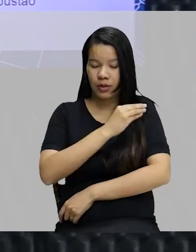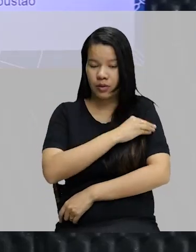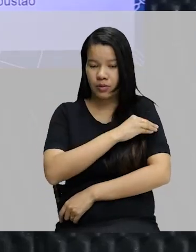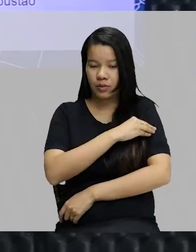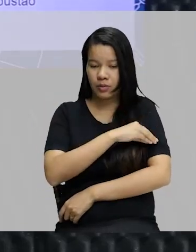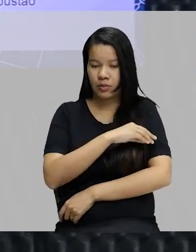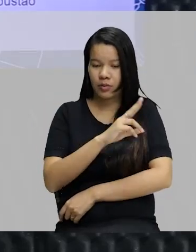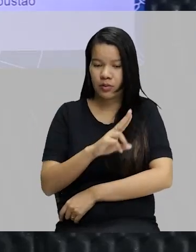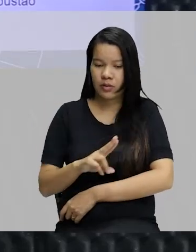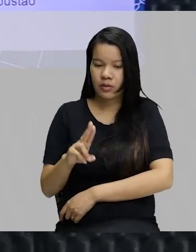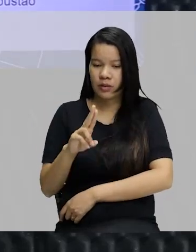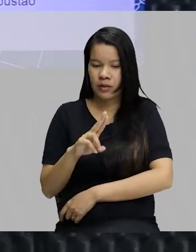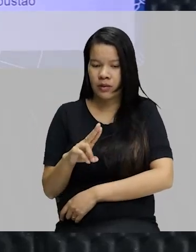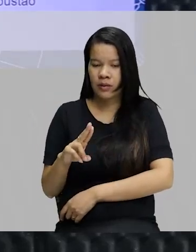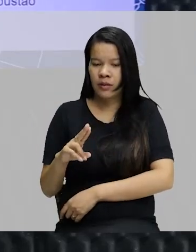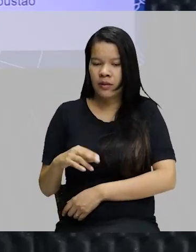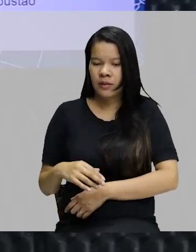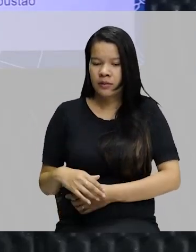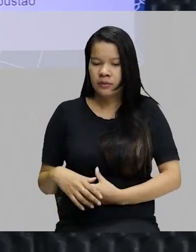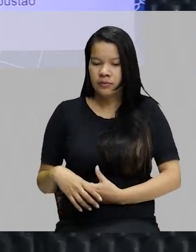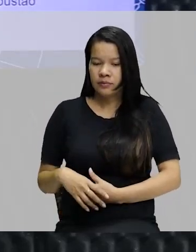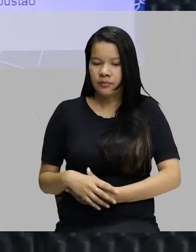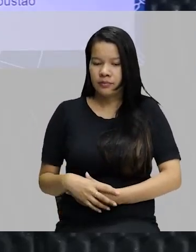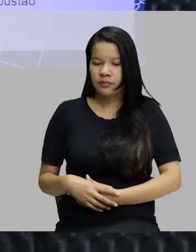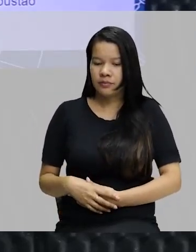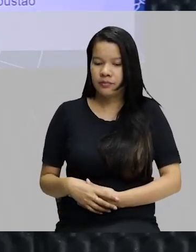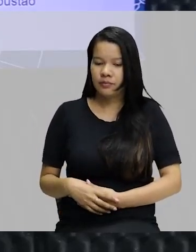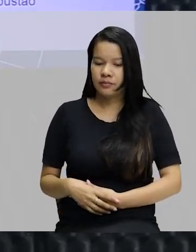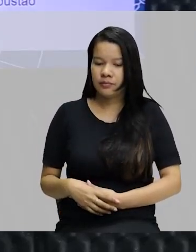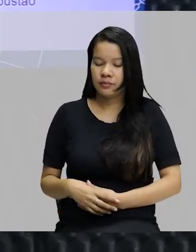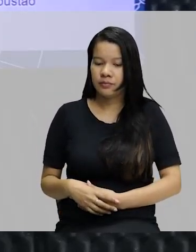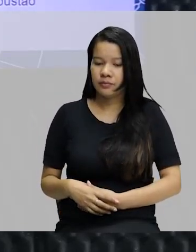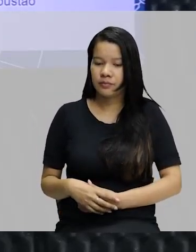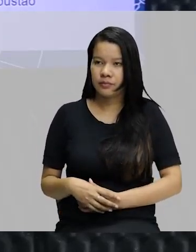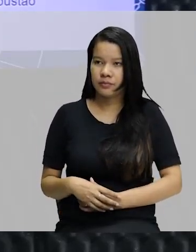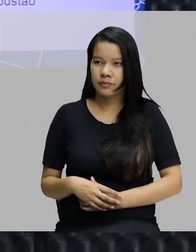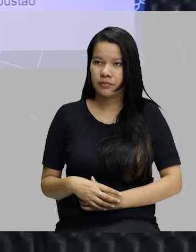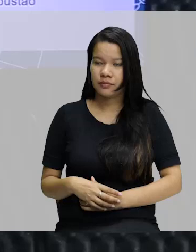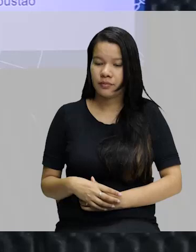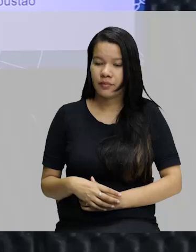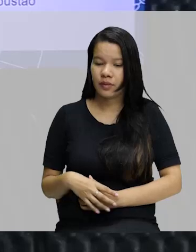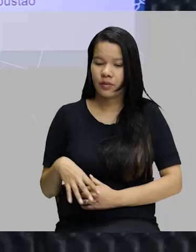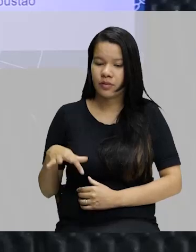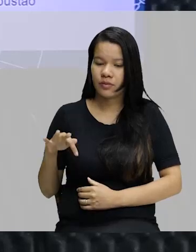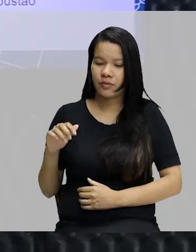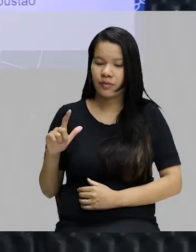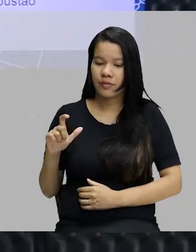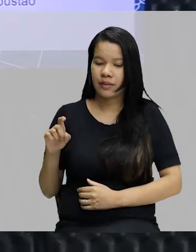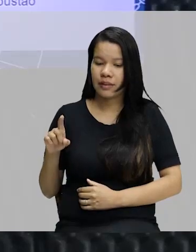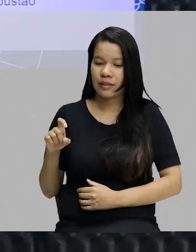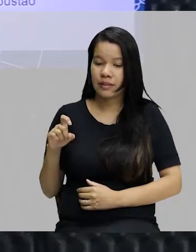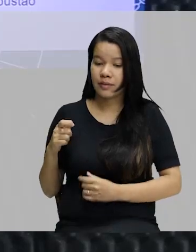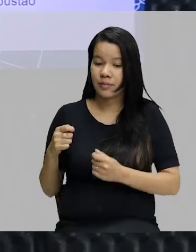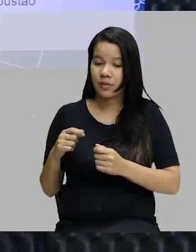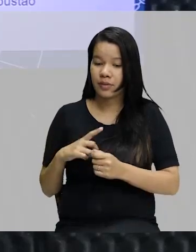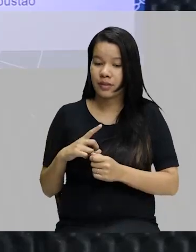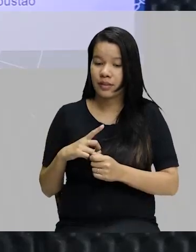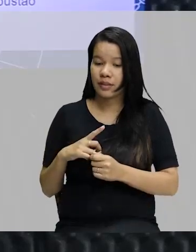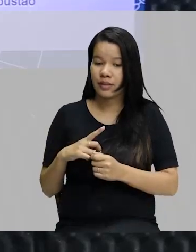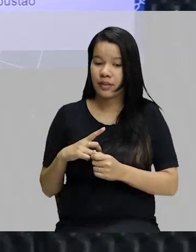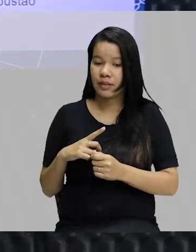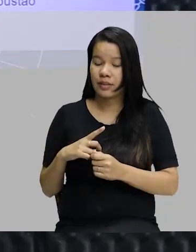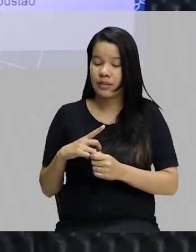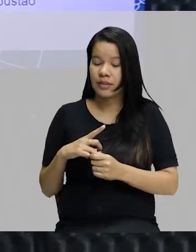etanol utilizado nos carros, né? Nos carros denominados carros flex, que pode ter gasolina